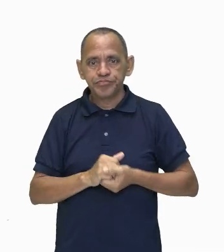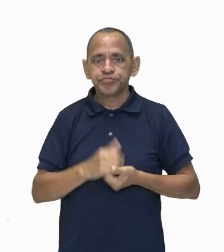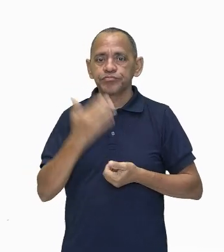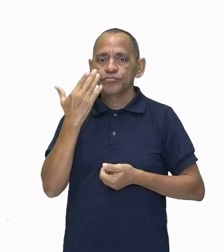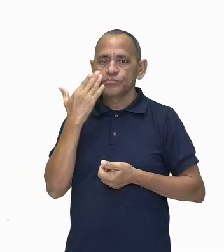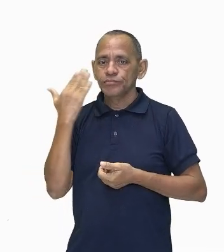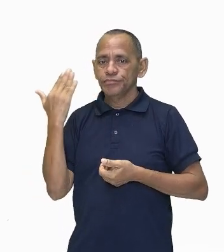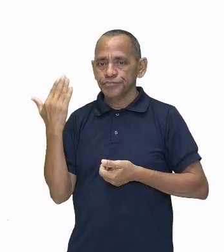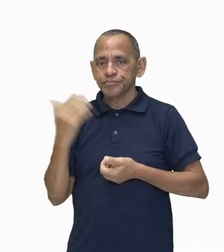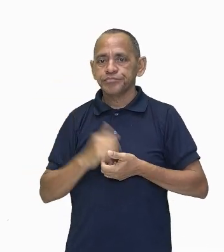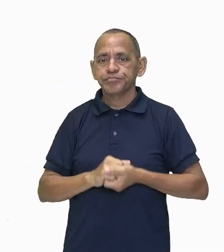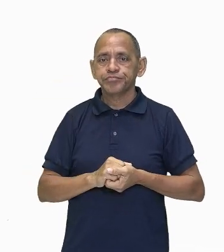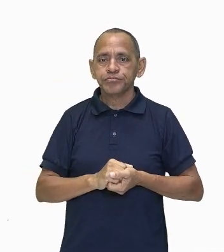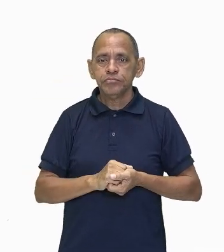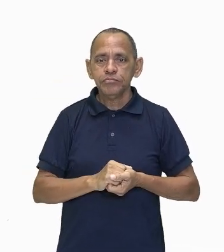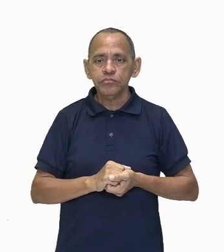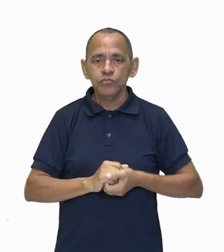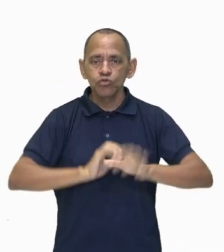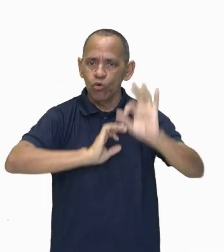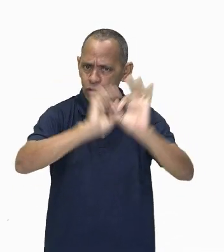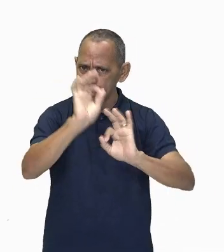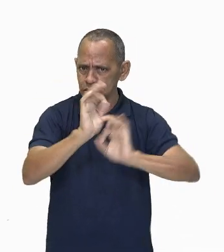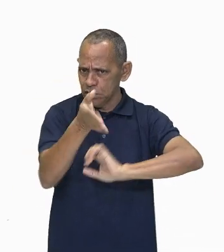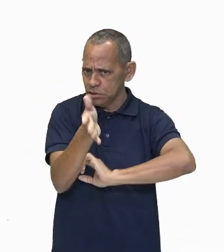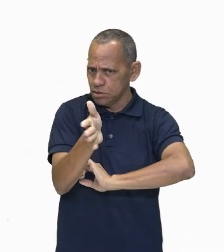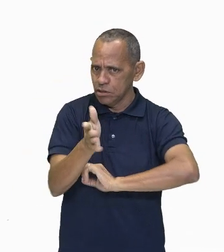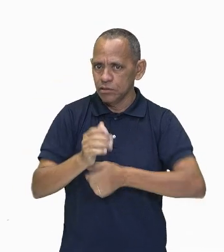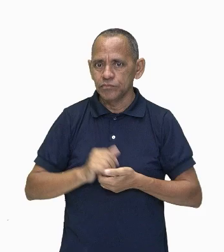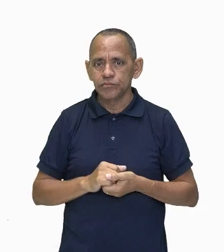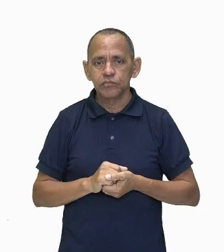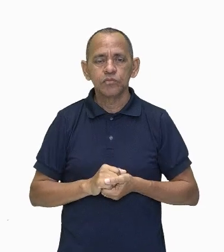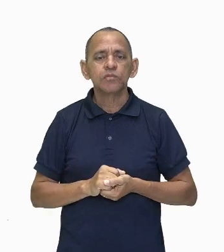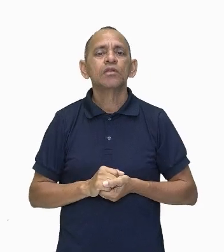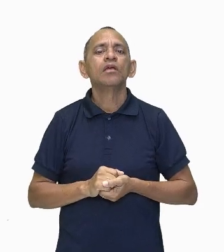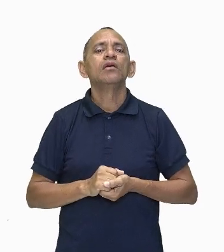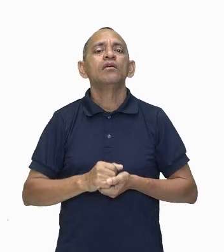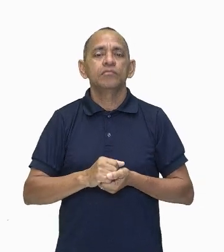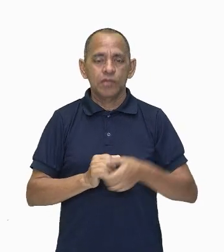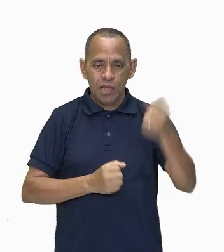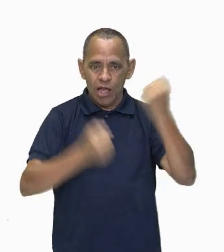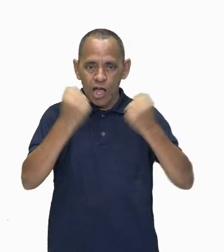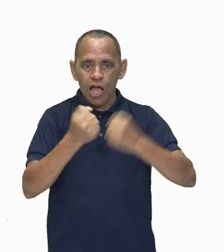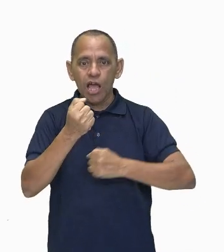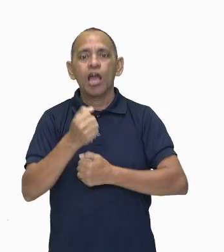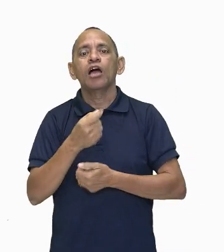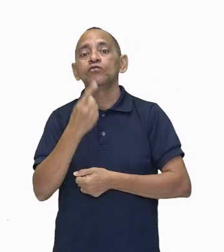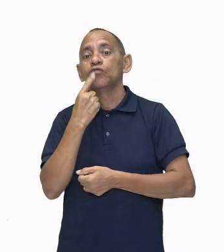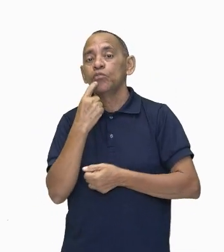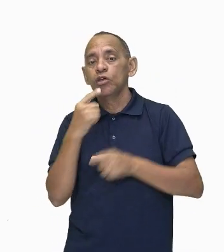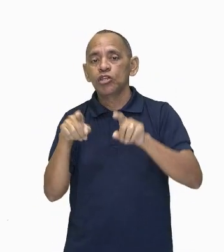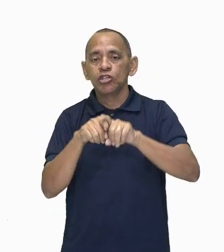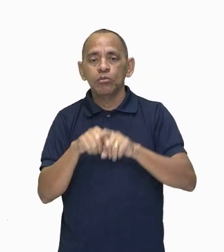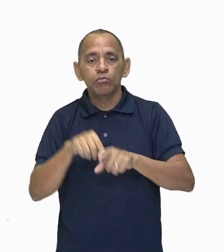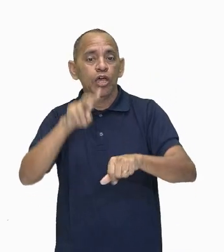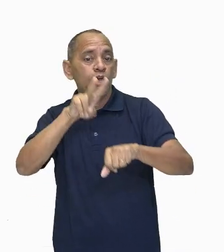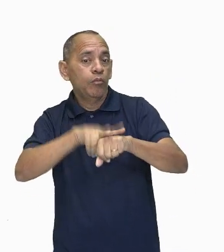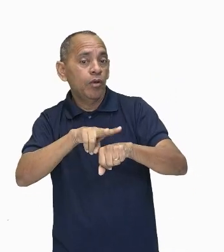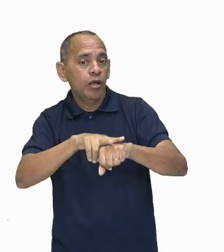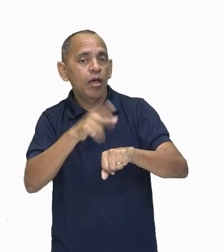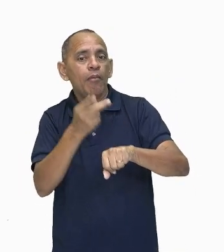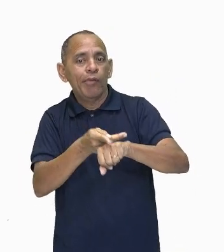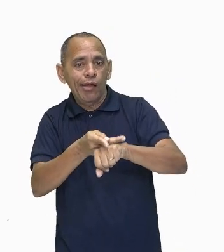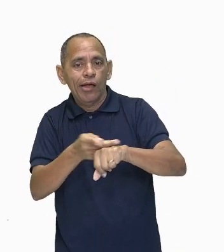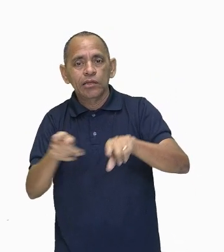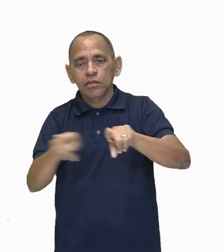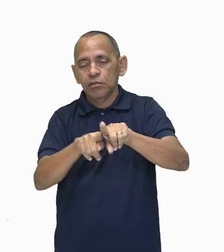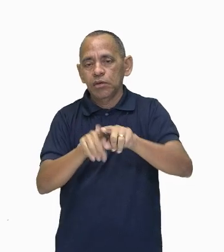aí, ó. A tabela foi construída, tá? Nós temos aí carros vermelhos, carros azuis, carros prateados, carros pretos e carros verdes, tá